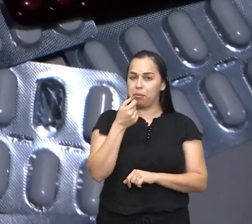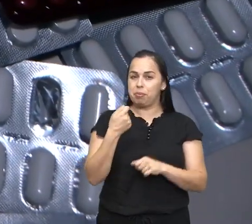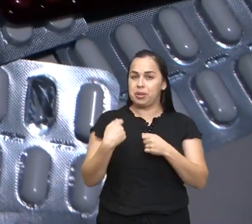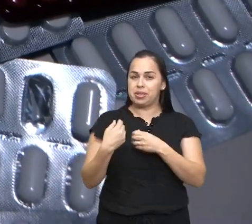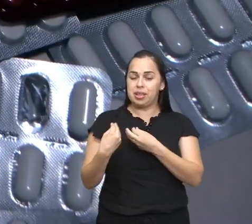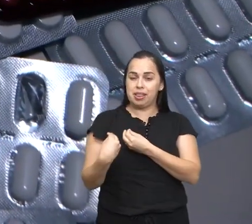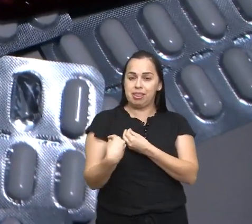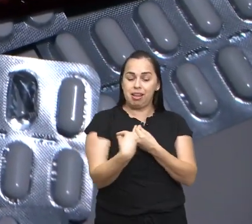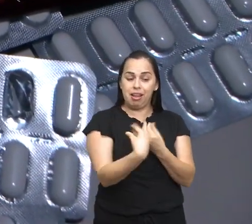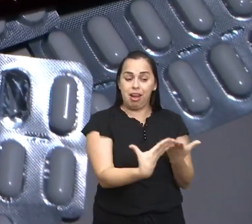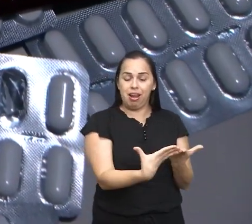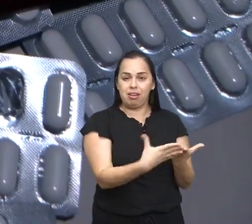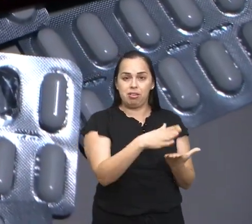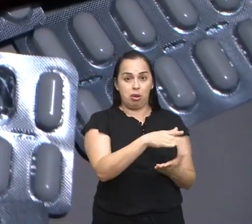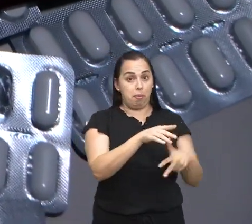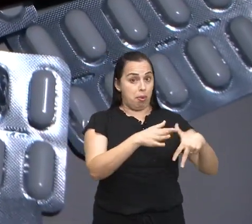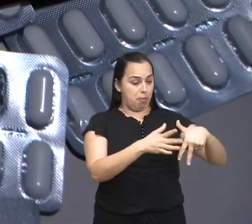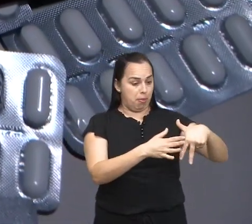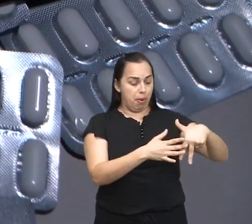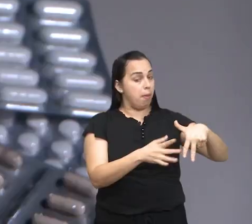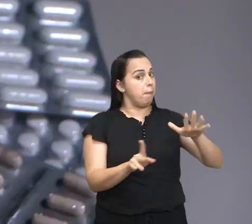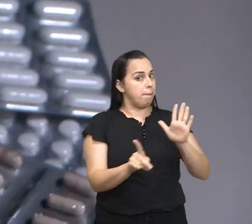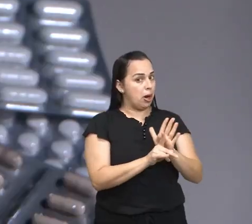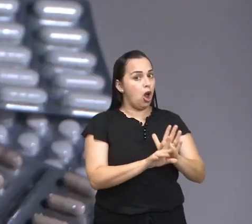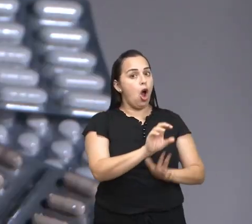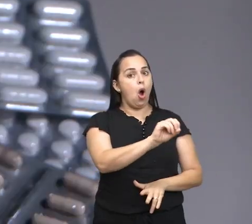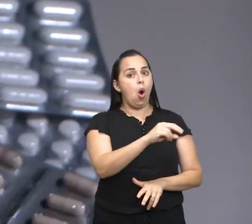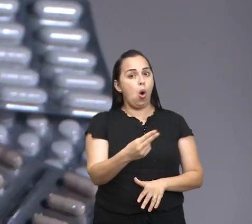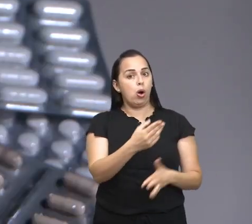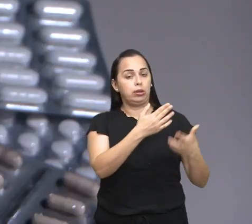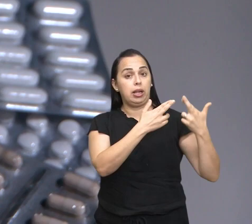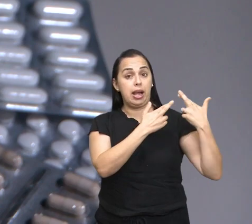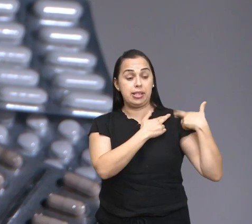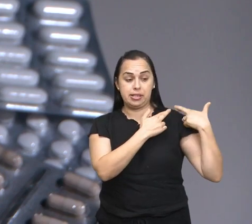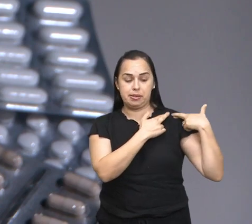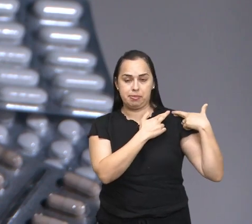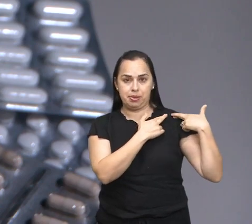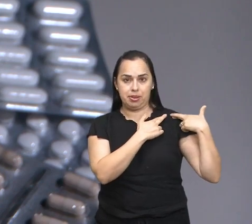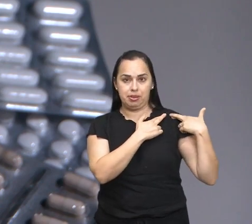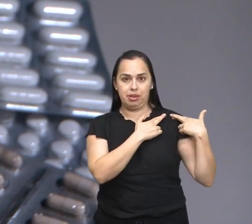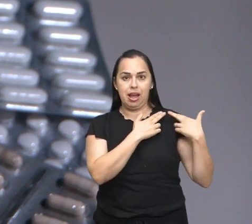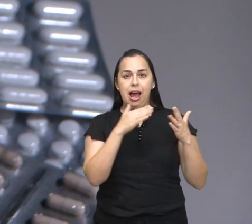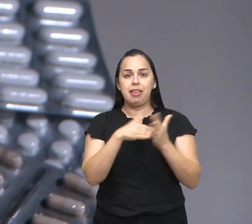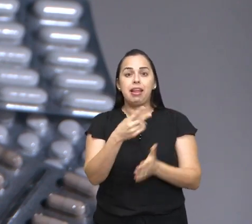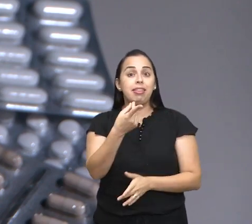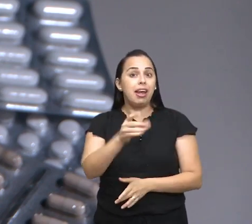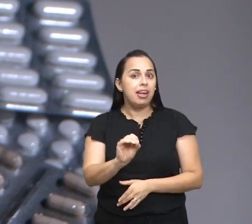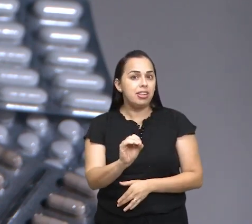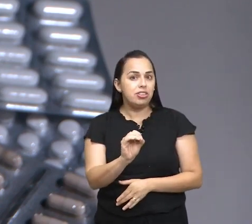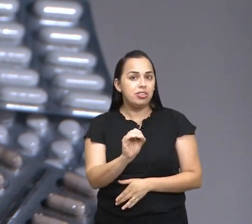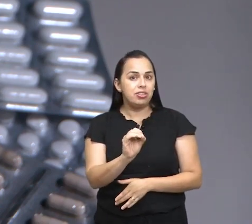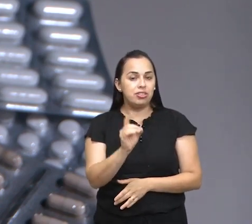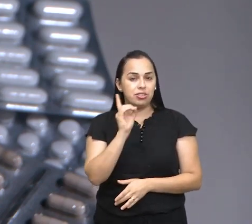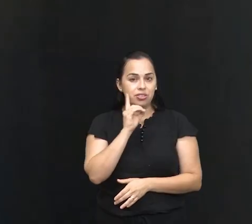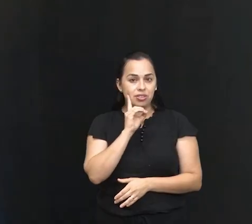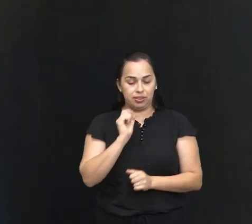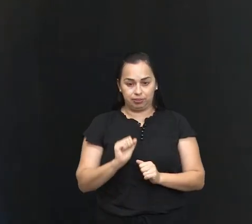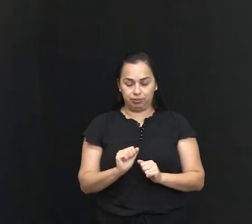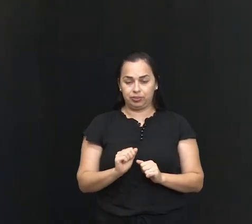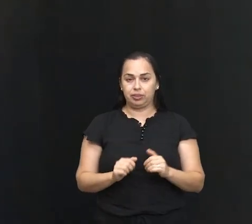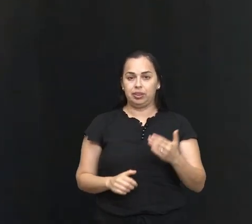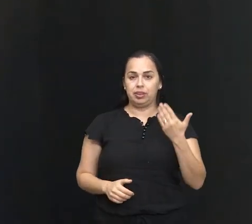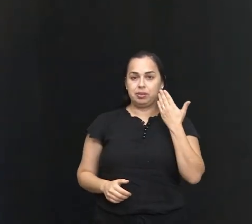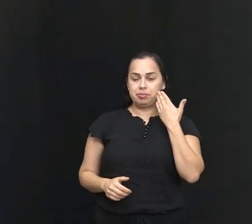ser fornecidos diretamente para os pacientes ou representantes legais em até 10 dias após a recomendação médica. Para